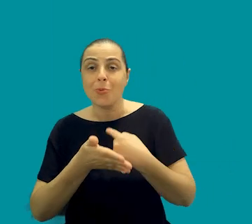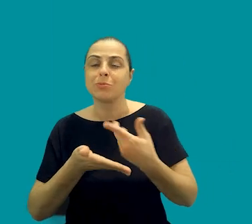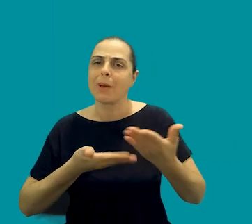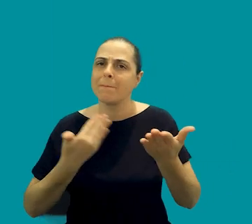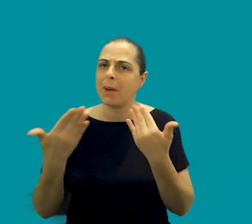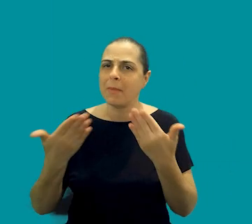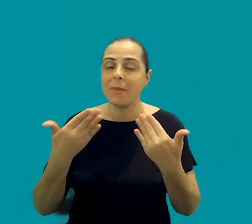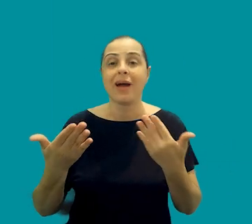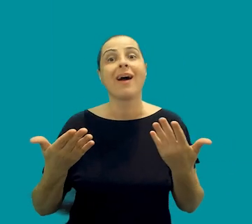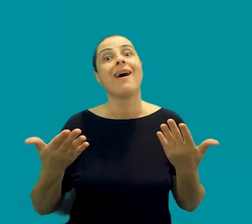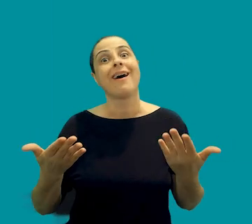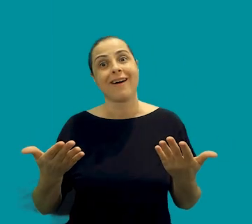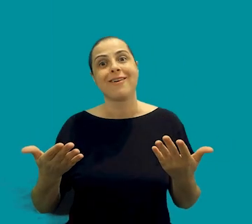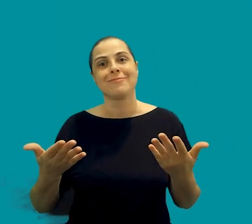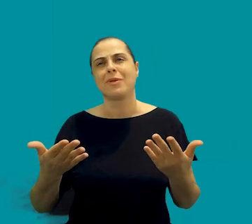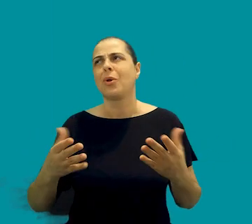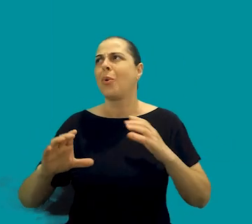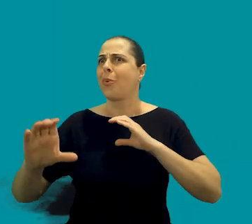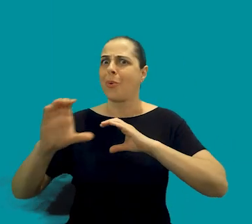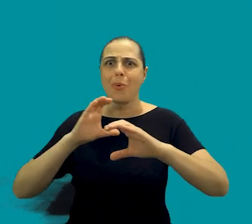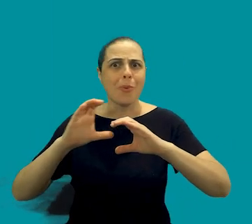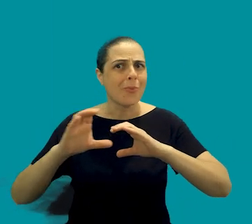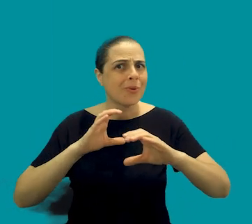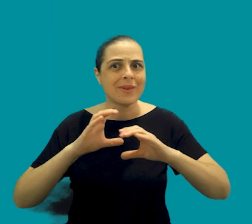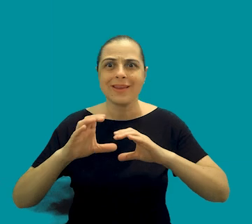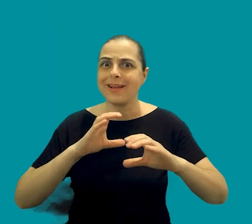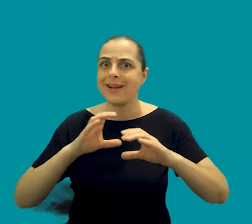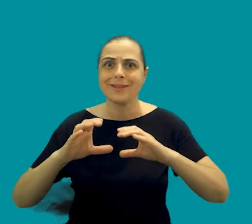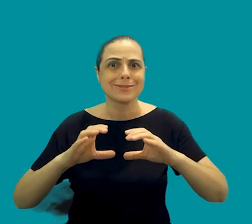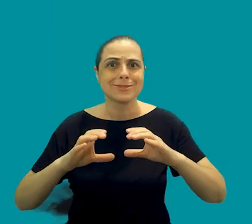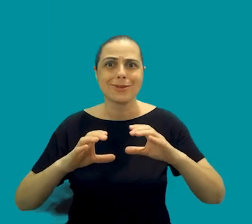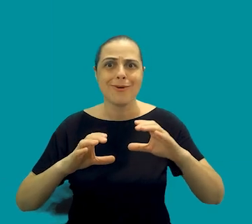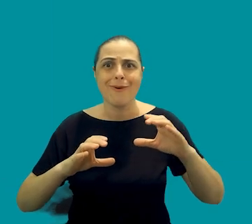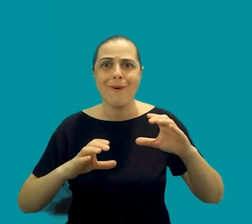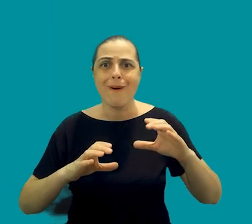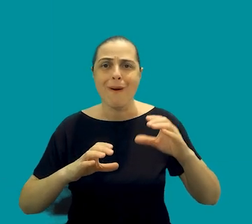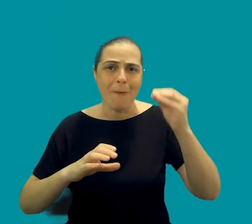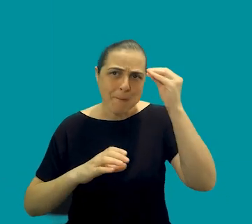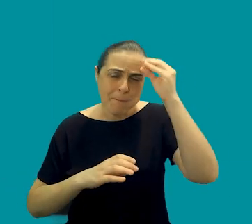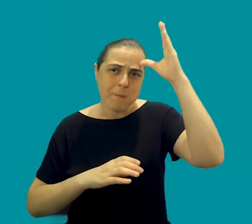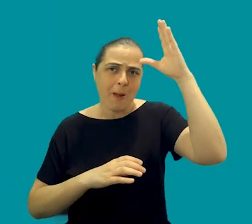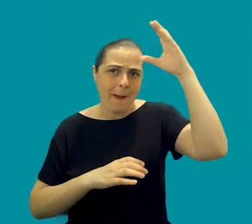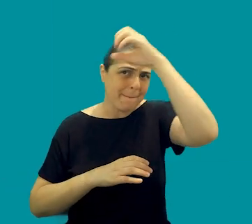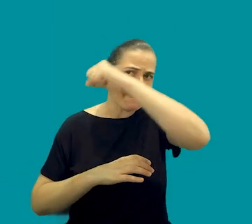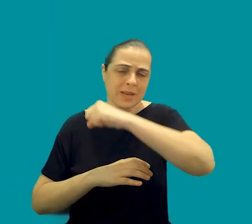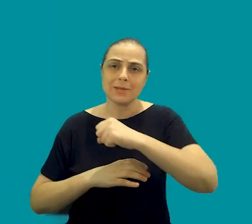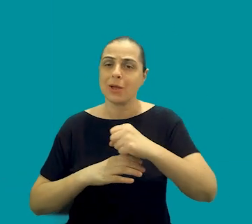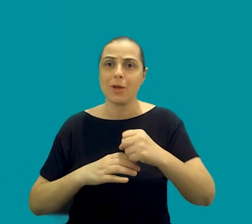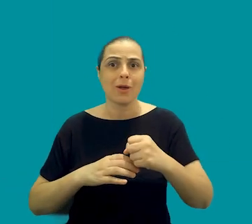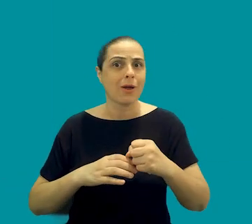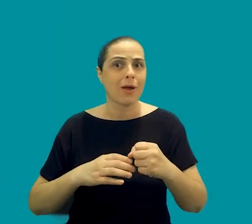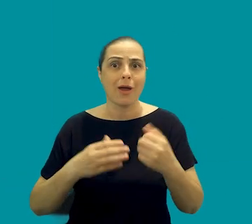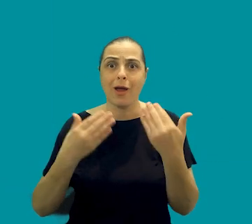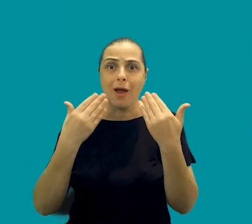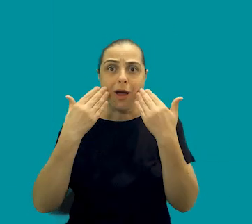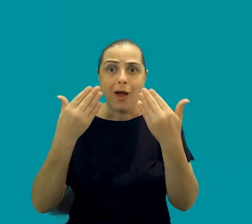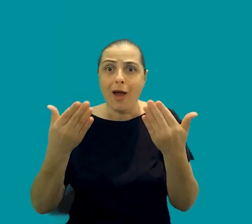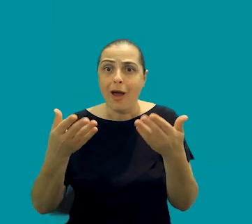eu acho que comunicação, o aprendizado deles é algo que fica muito visível, é palpável